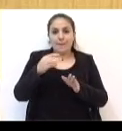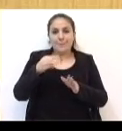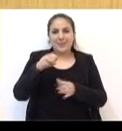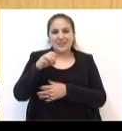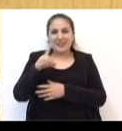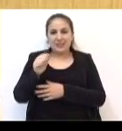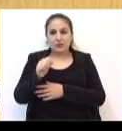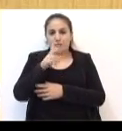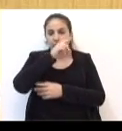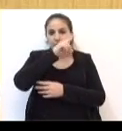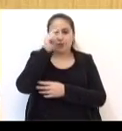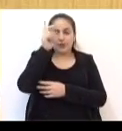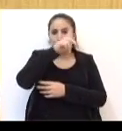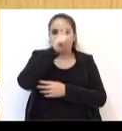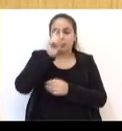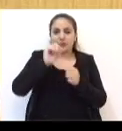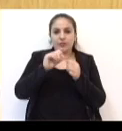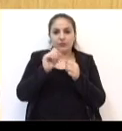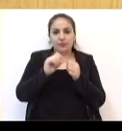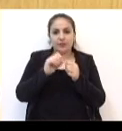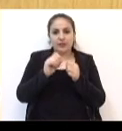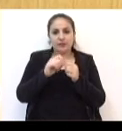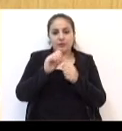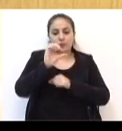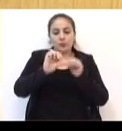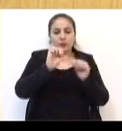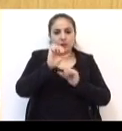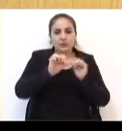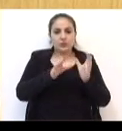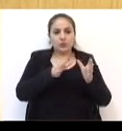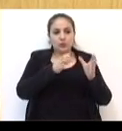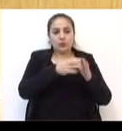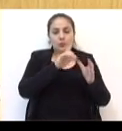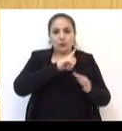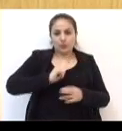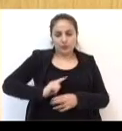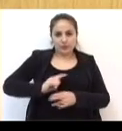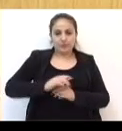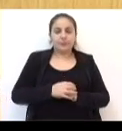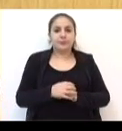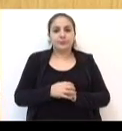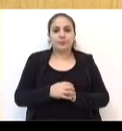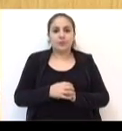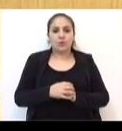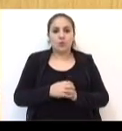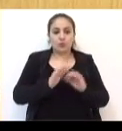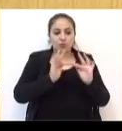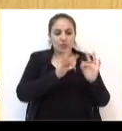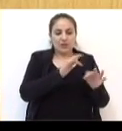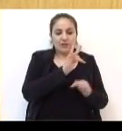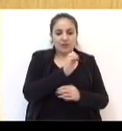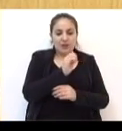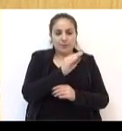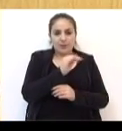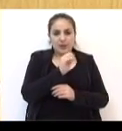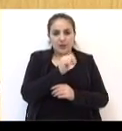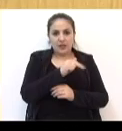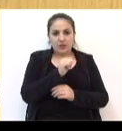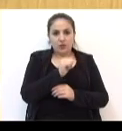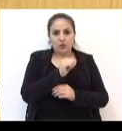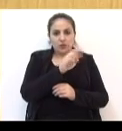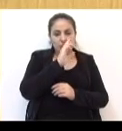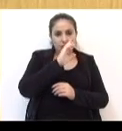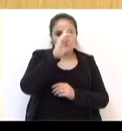prefeito Luciano Azevedo está promovendo alterações na equipe de governo. Com a saída de Fabiano Bonner da